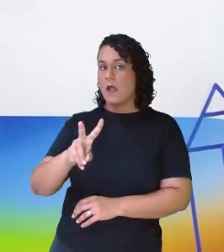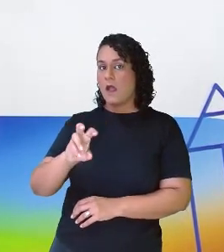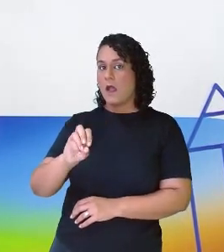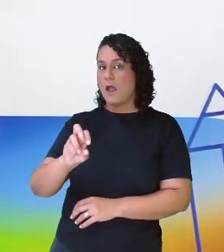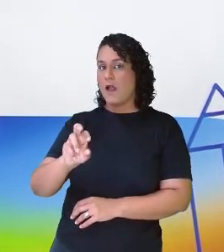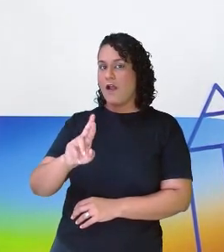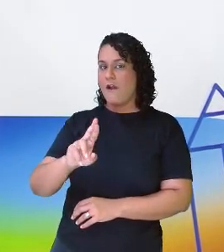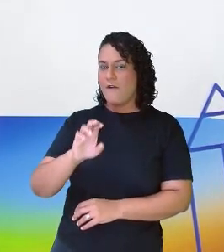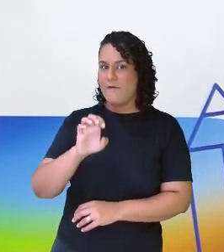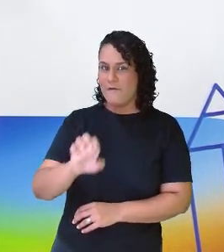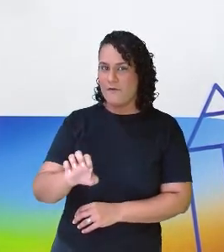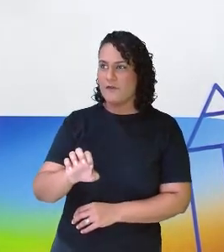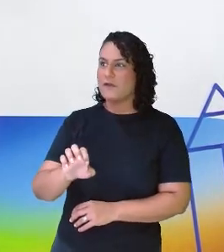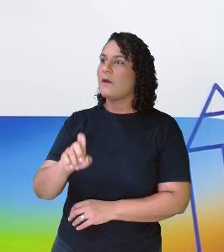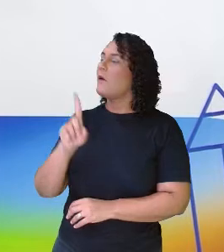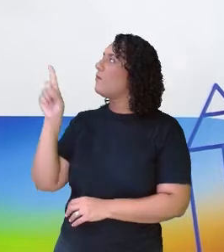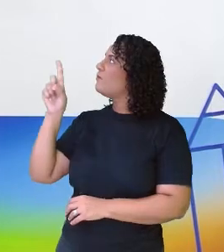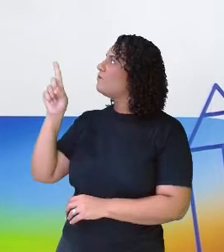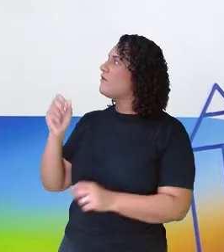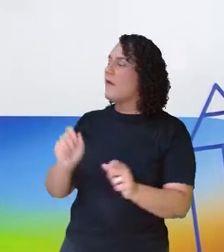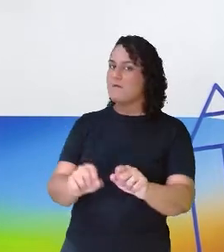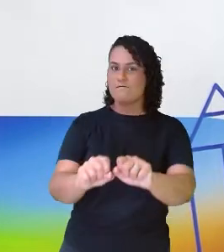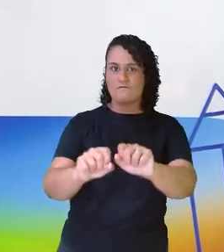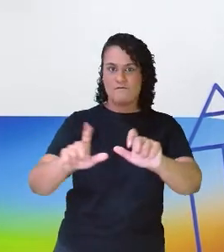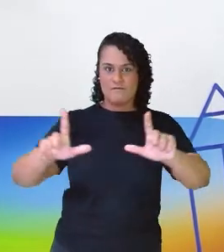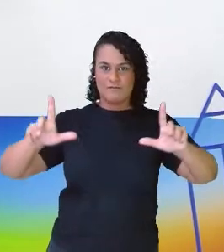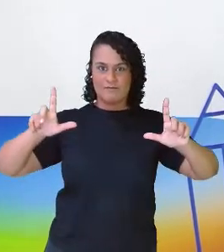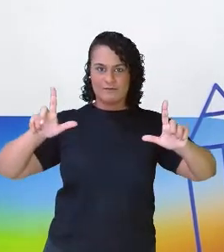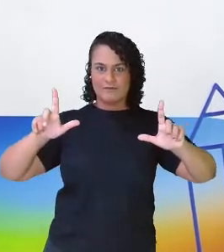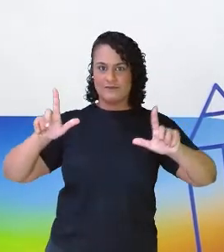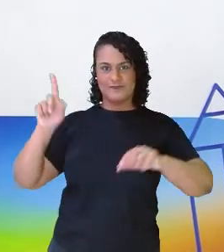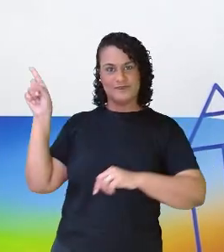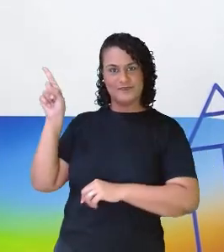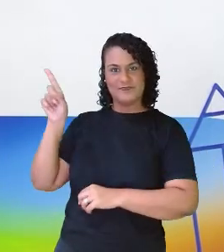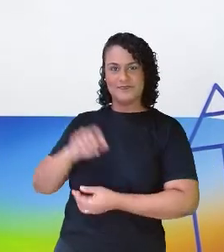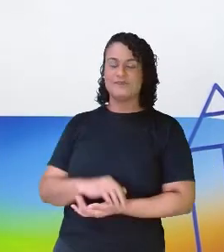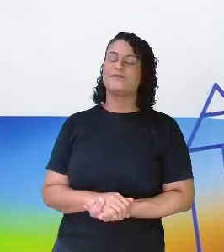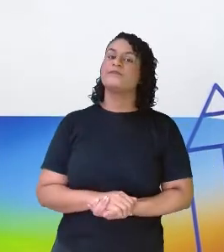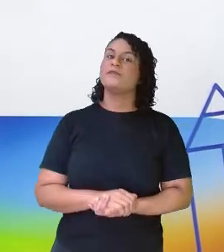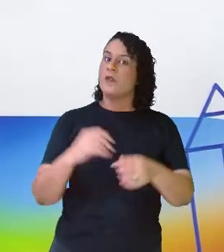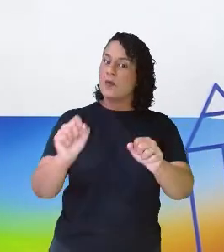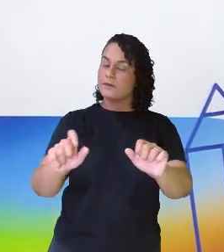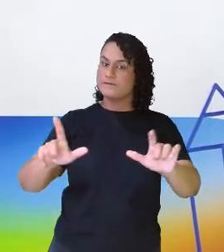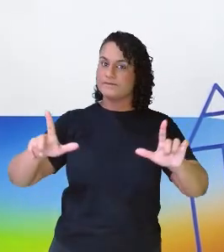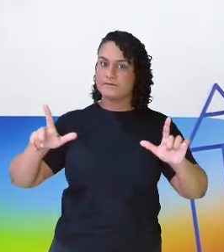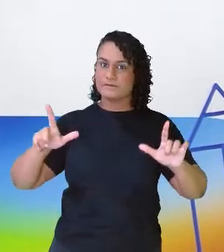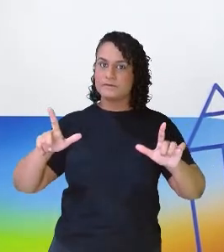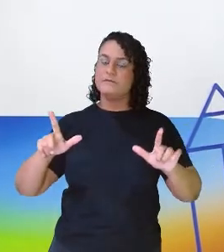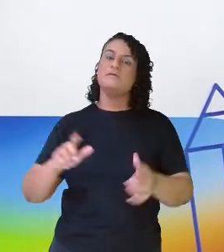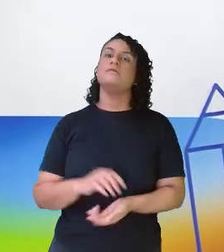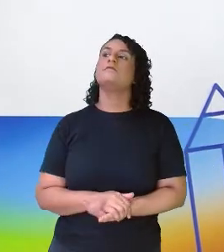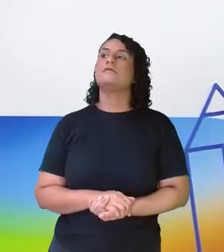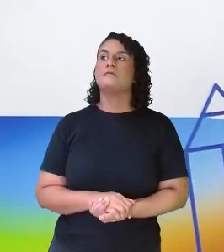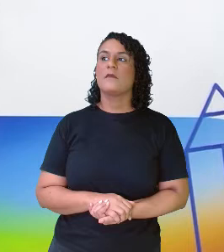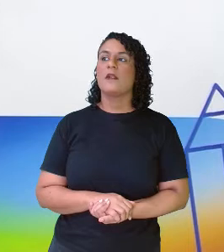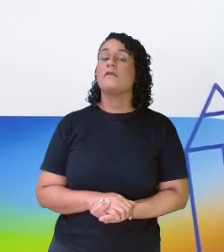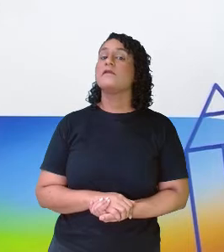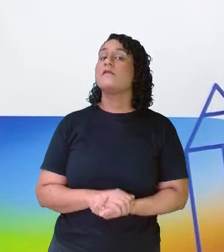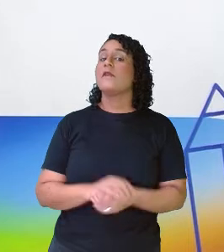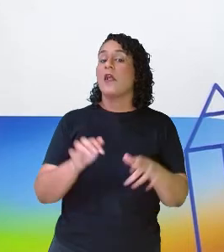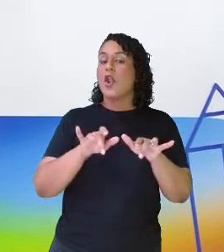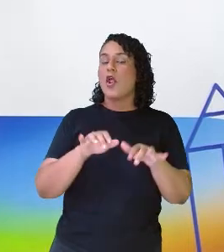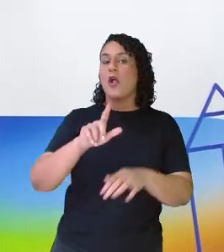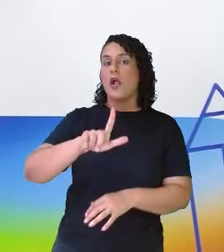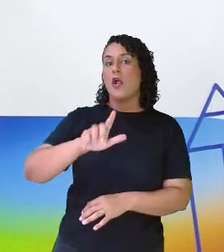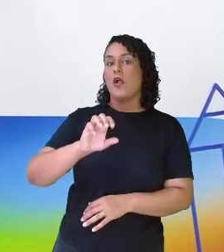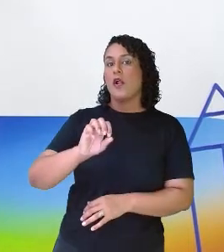de pesquisa. Aí ele vai abrir aqui, ó, essa paginazinha aqui. Quando você abrir essa paginazinha aqui, você vai colocar aqui o